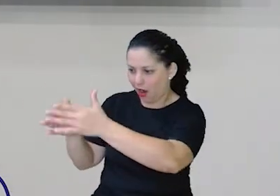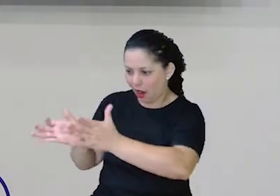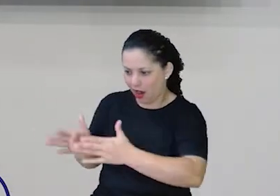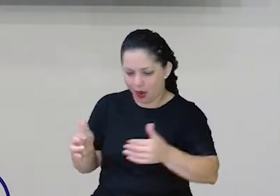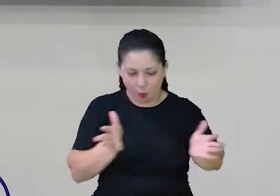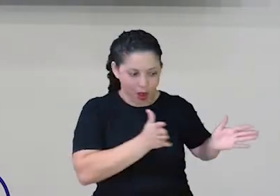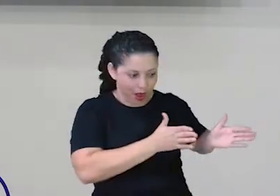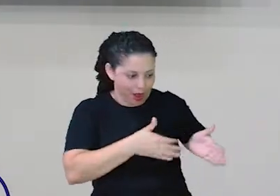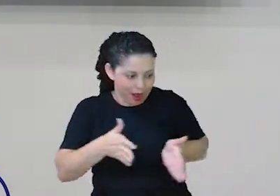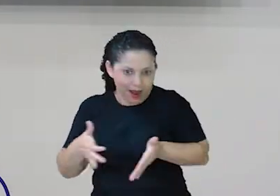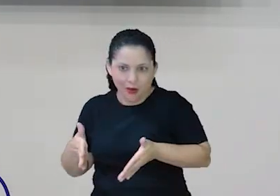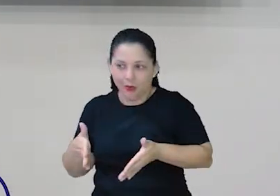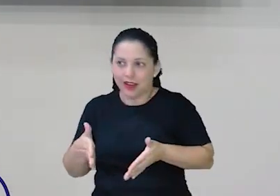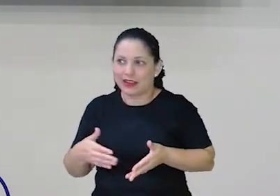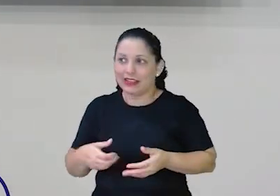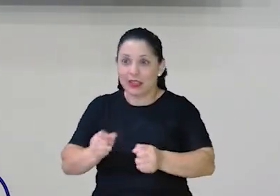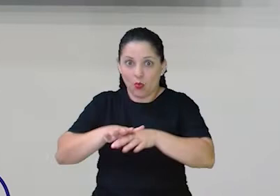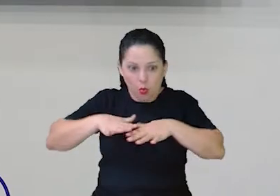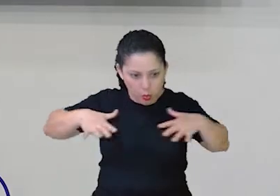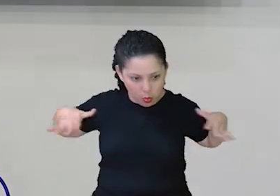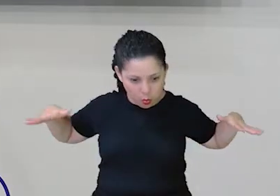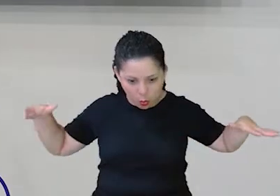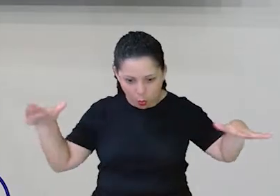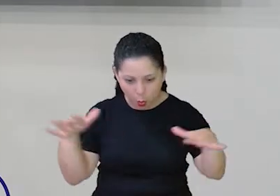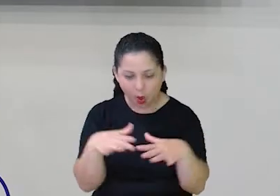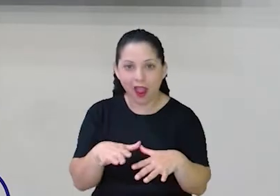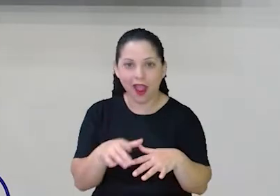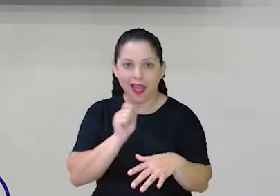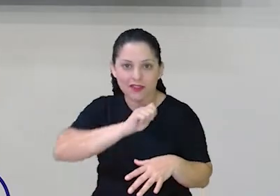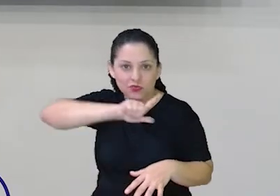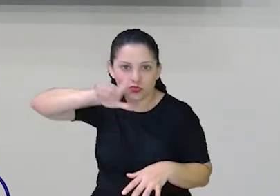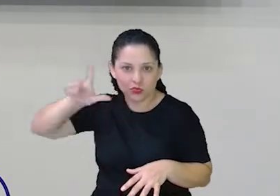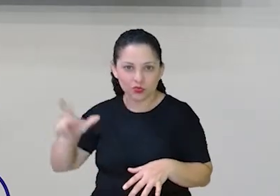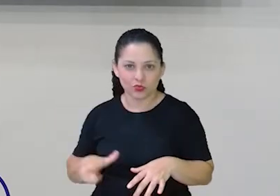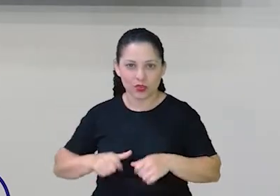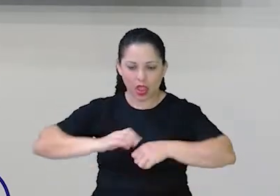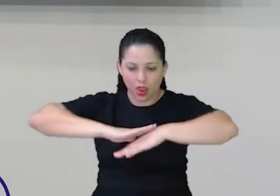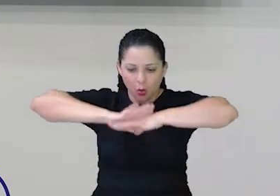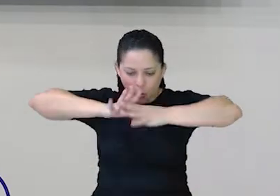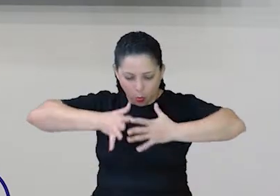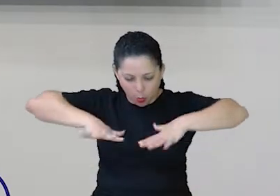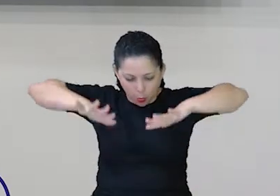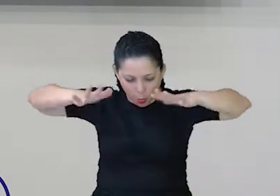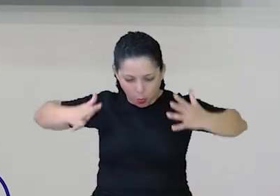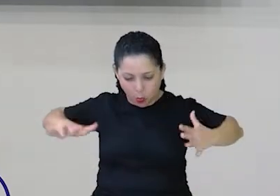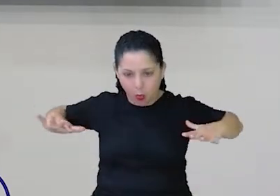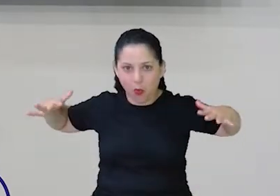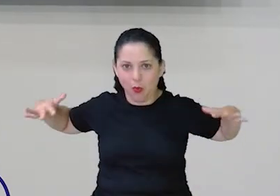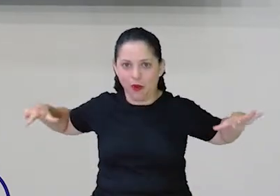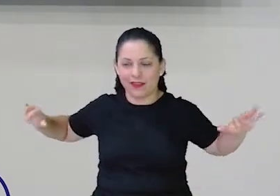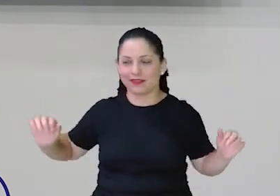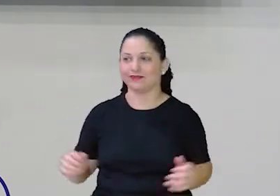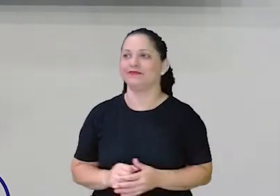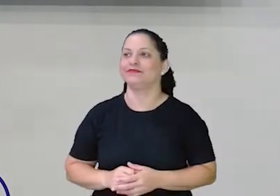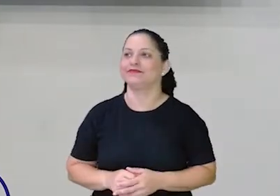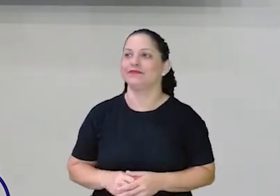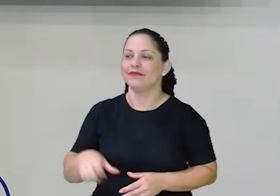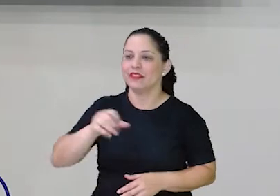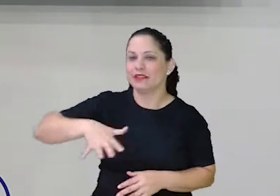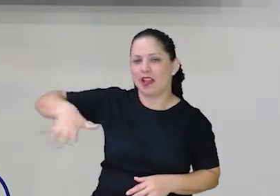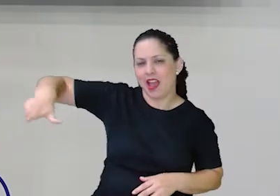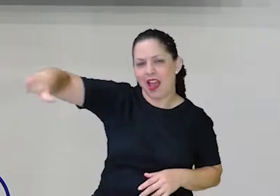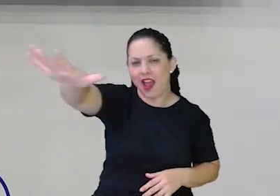essa água azul todinha aqui. Então, vamos dar um nome a essas regiões? Olha só. Esse superior daqui,